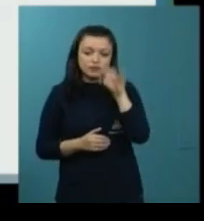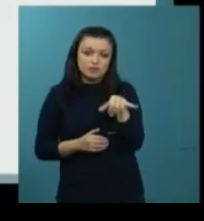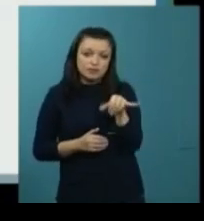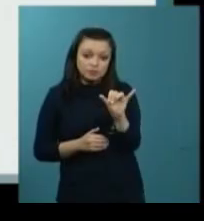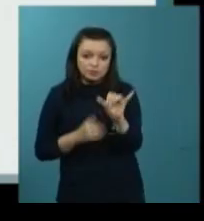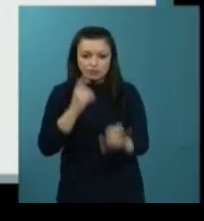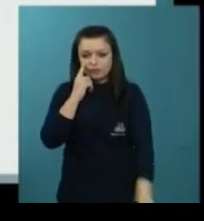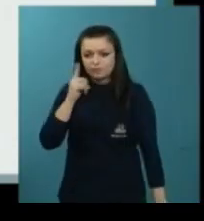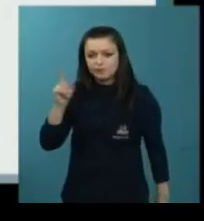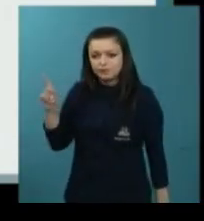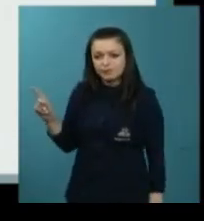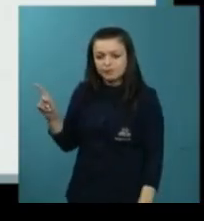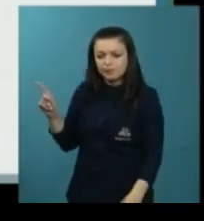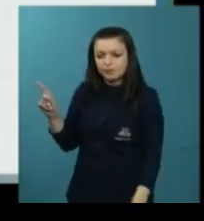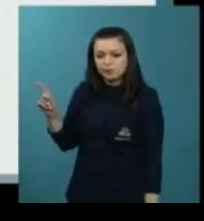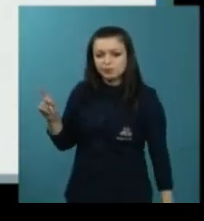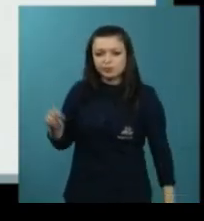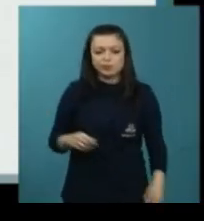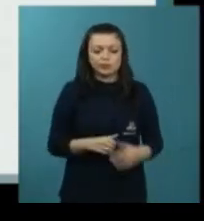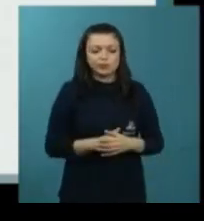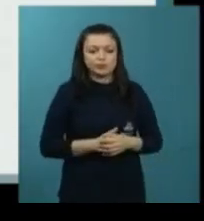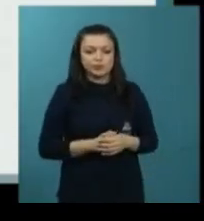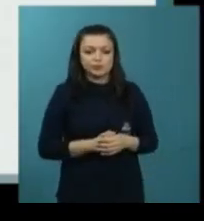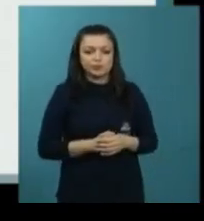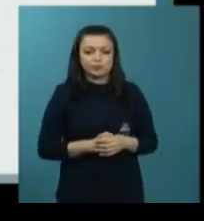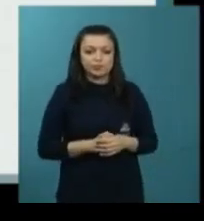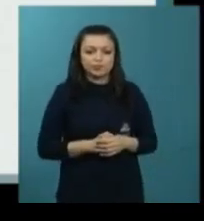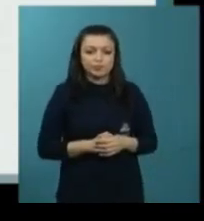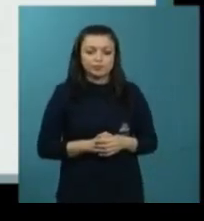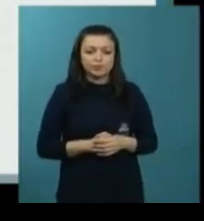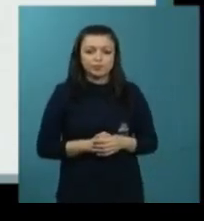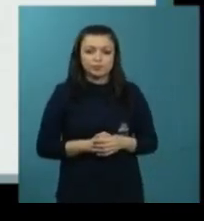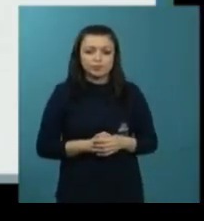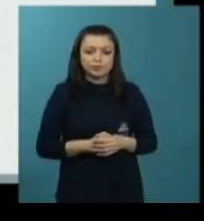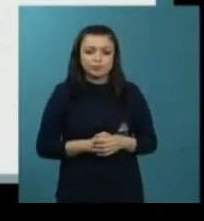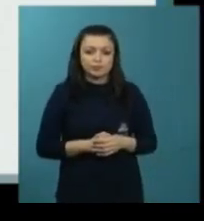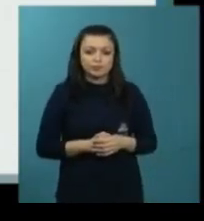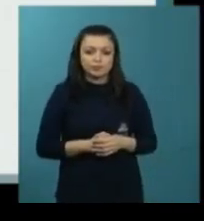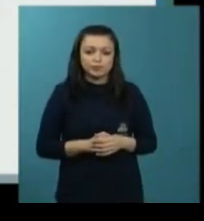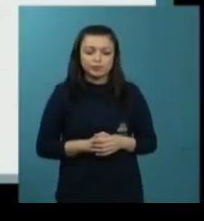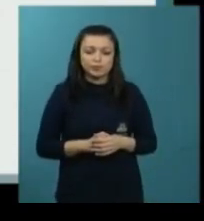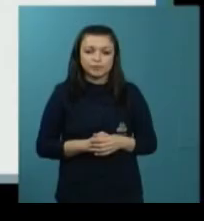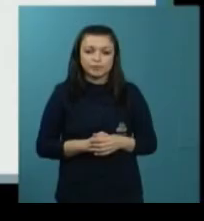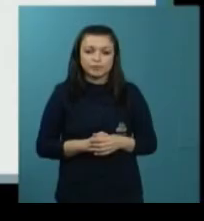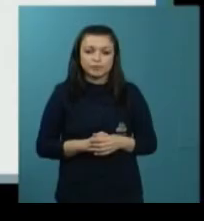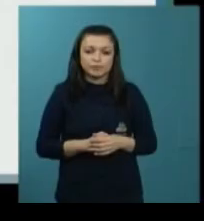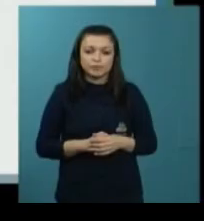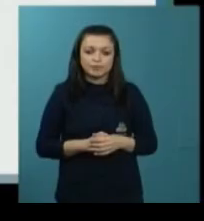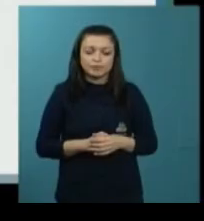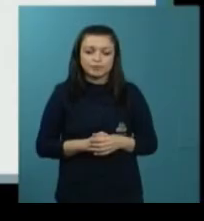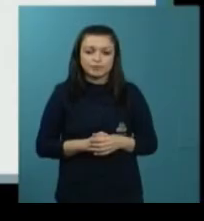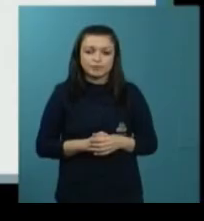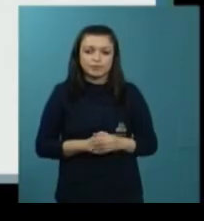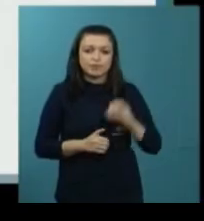combinar com o Y. Então, nós teremos o par C,